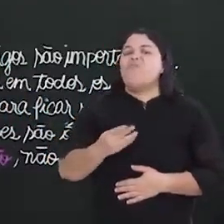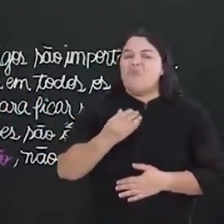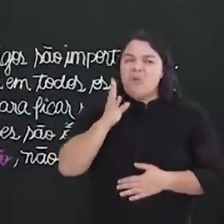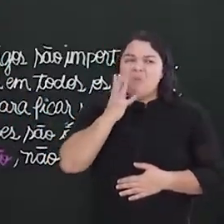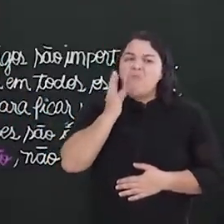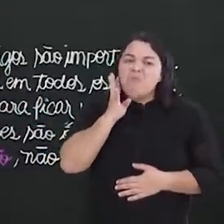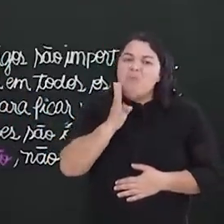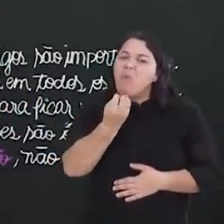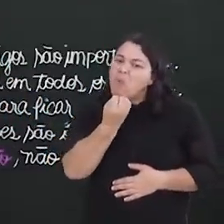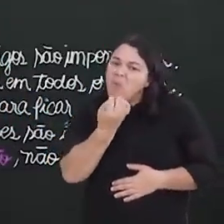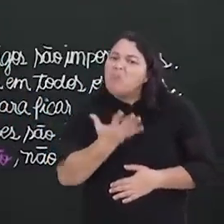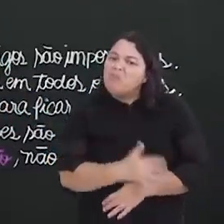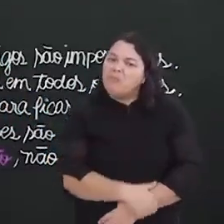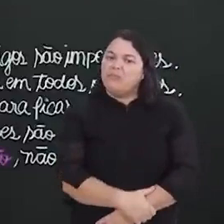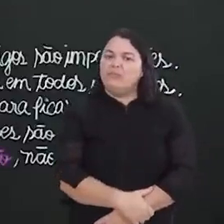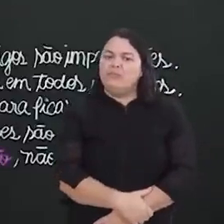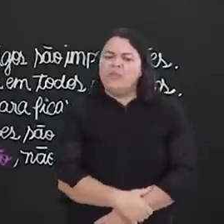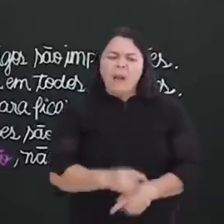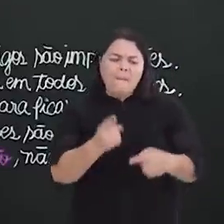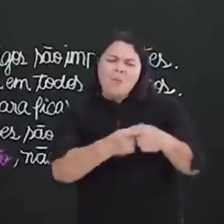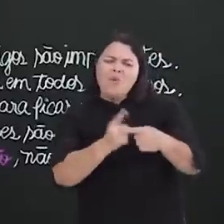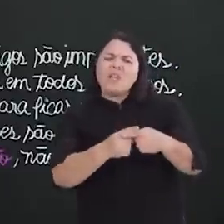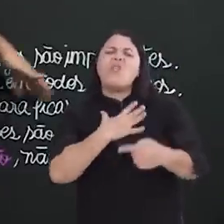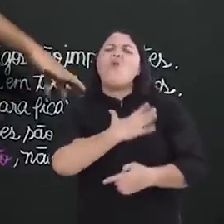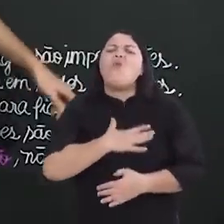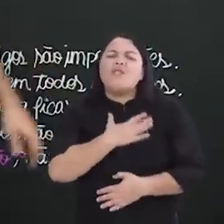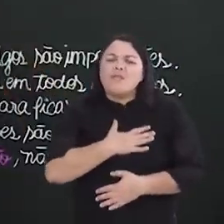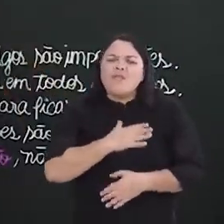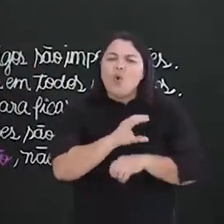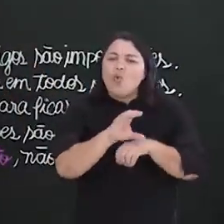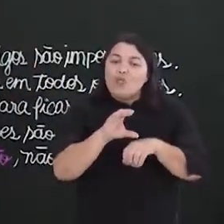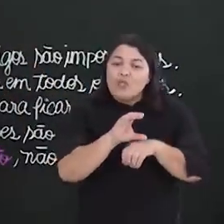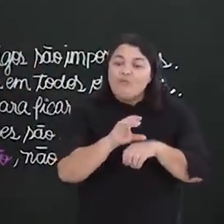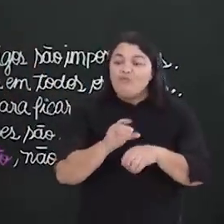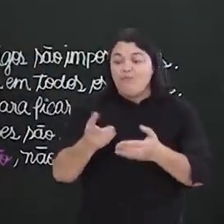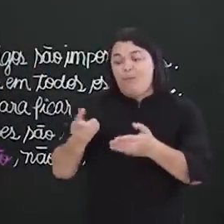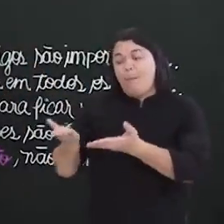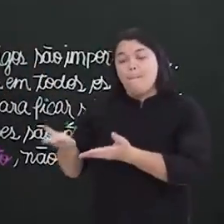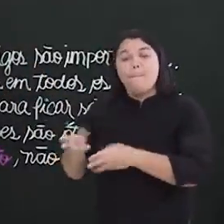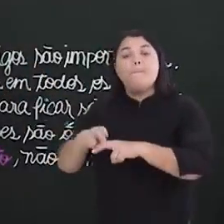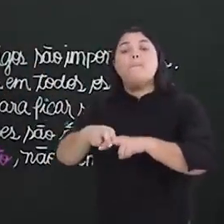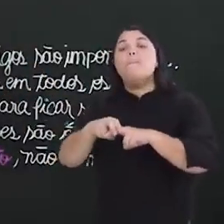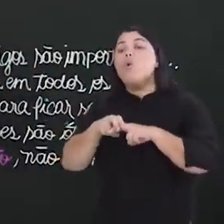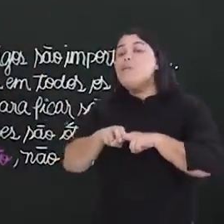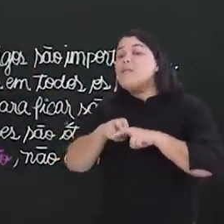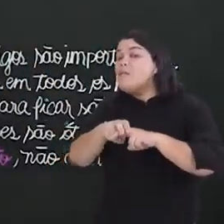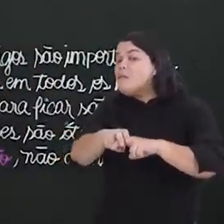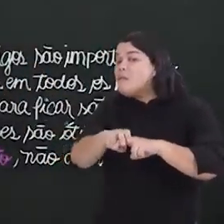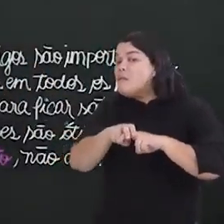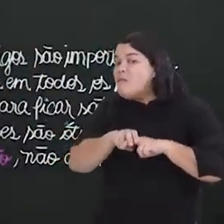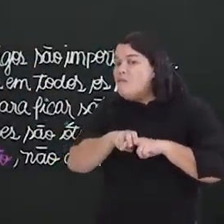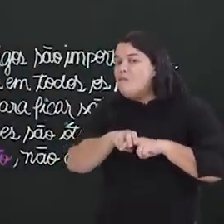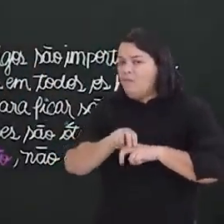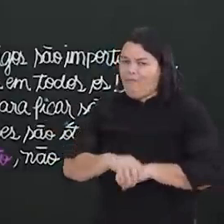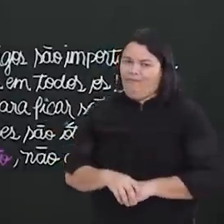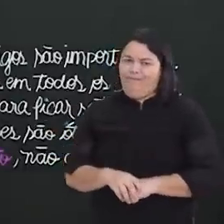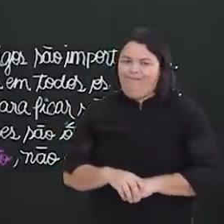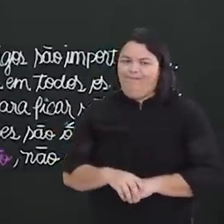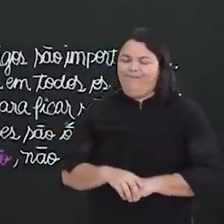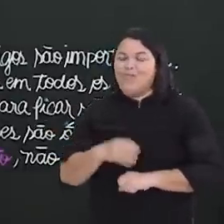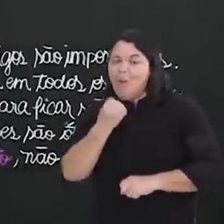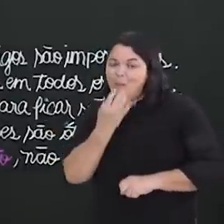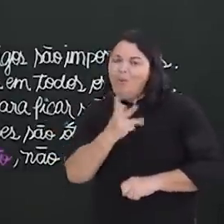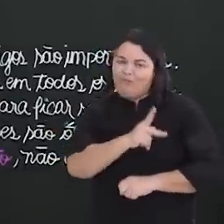de explicação, ou seja, por que a gente gosta do cursinho? Porque os professores são ótimos. Então, nesse caso, a gente chama essa oração